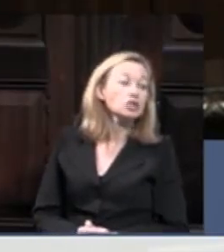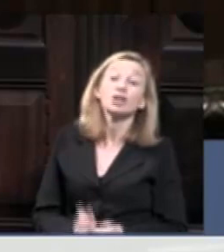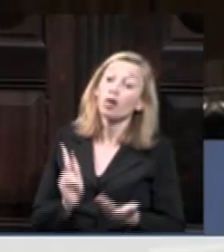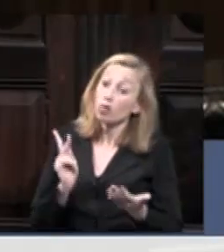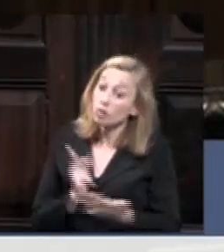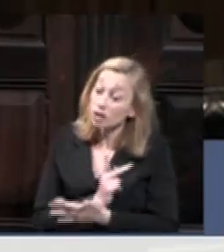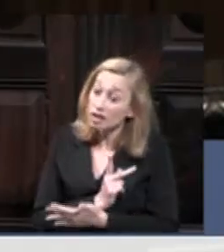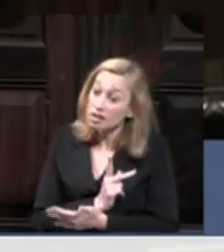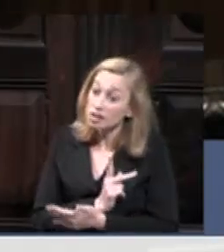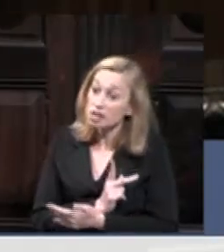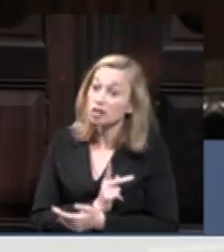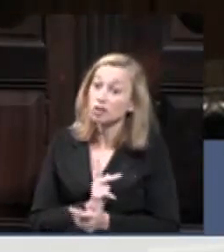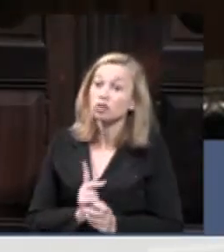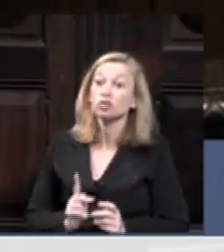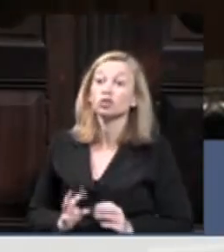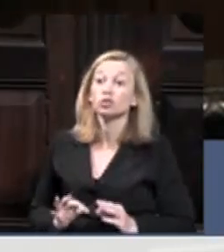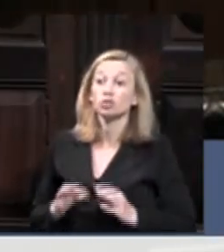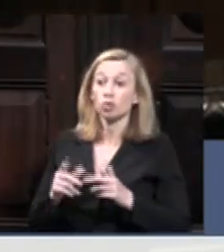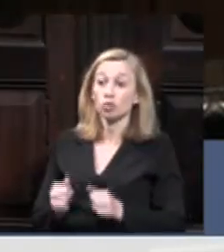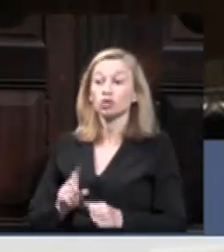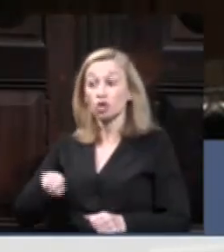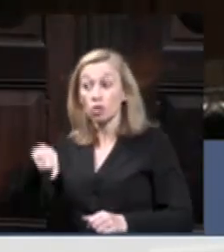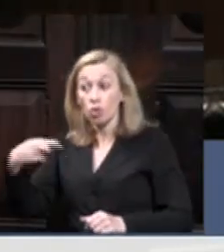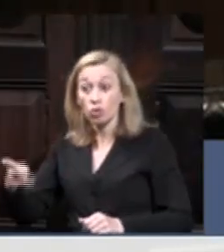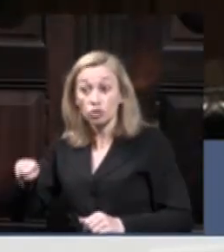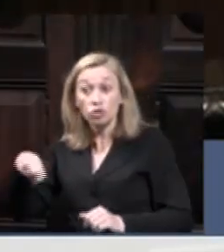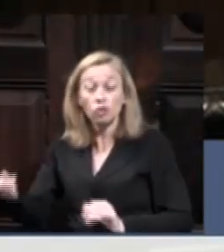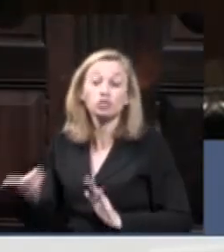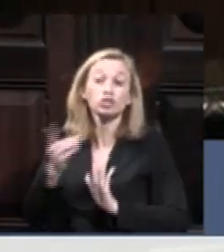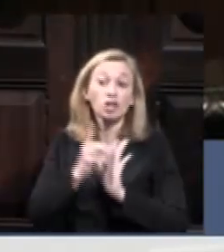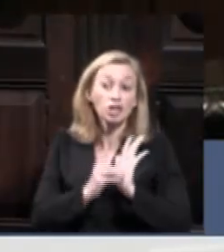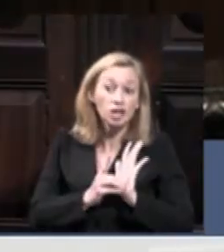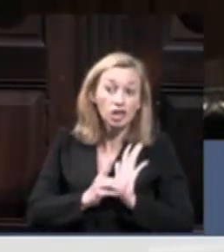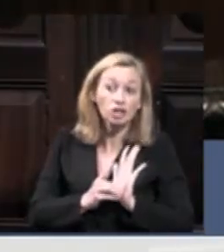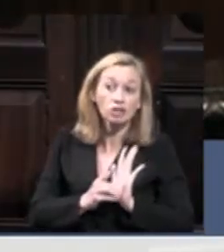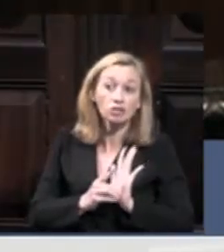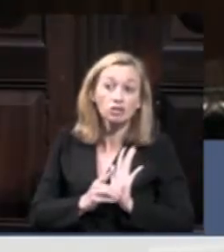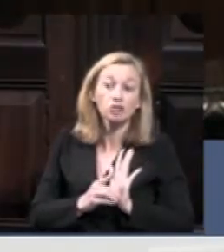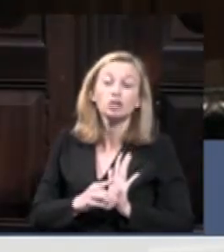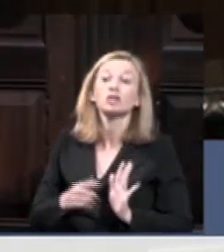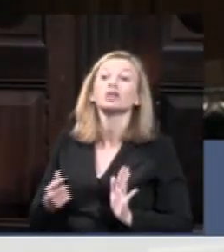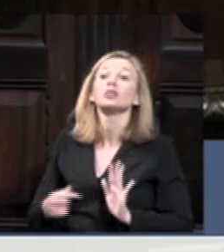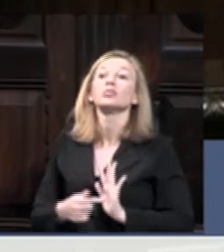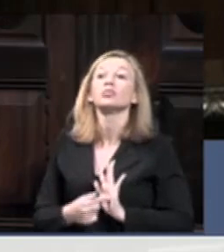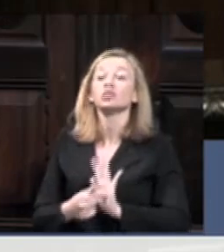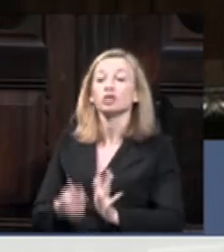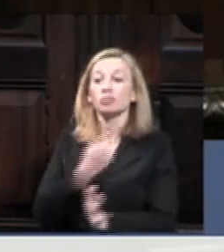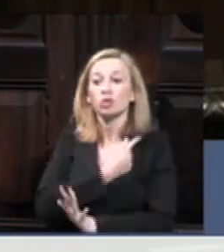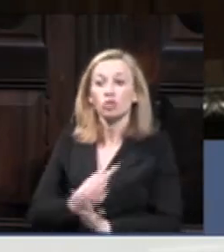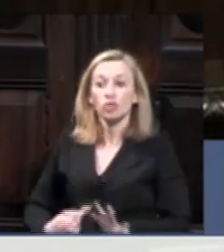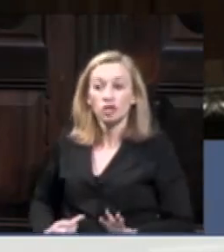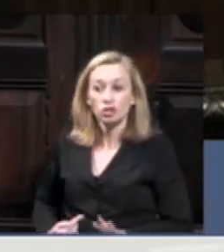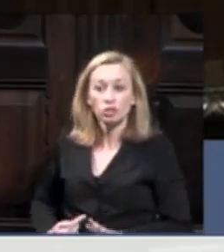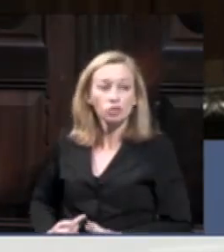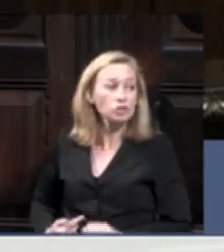sustam efeitos, ambos, de outros decretos publicados pelo governador, que